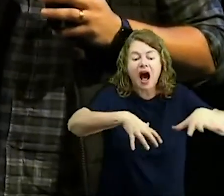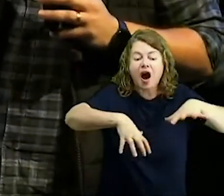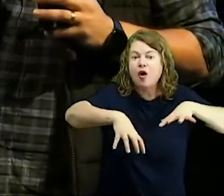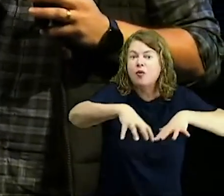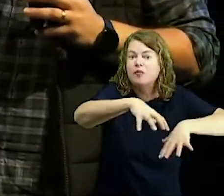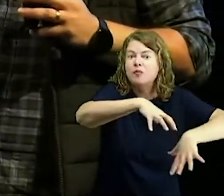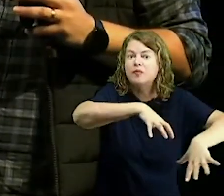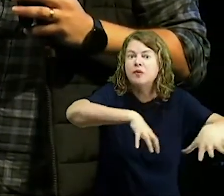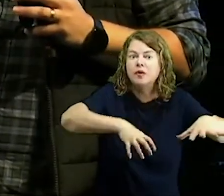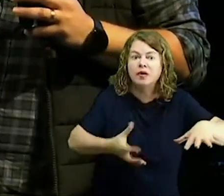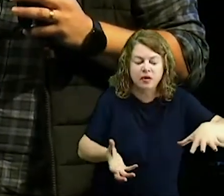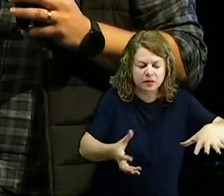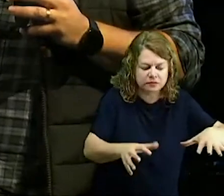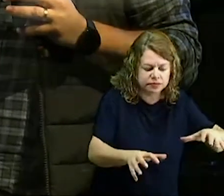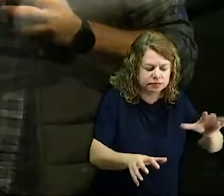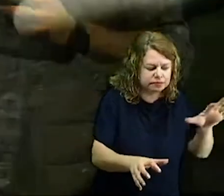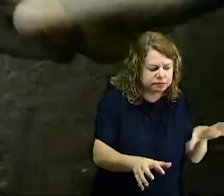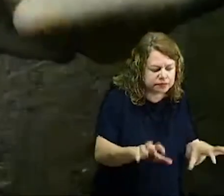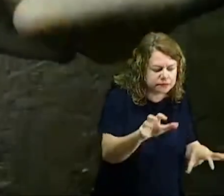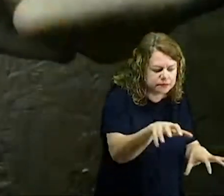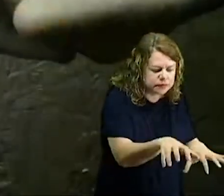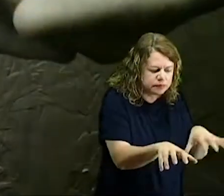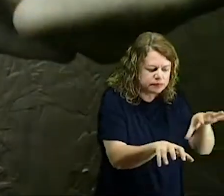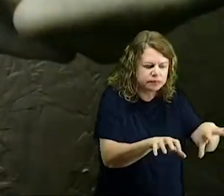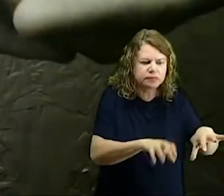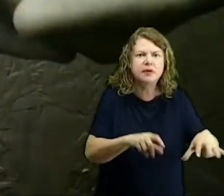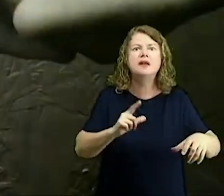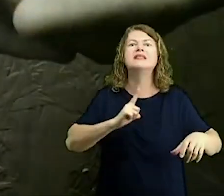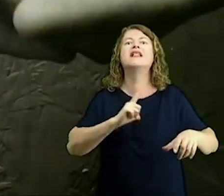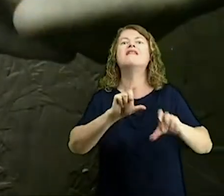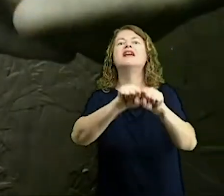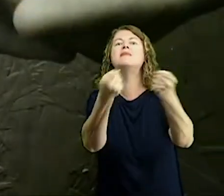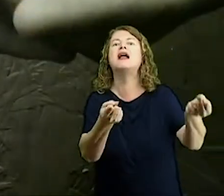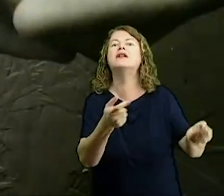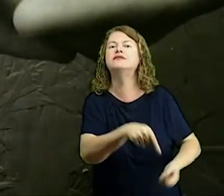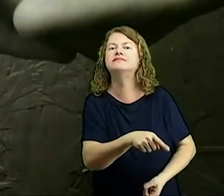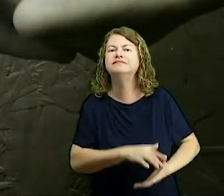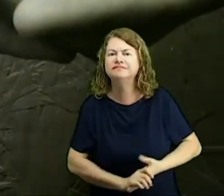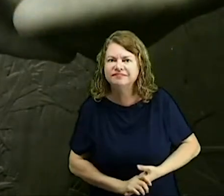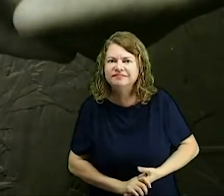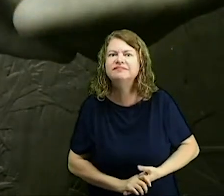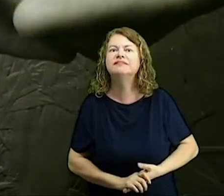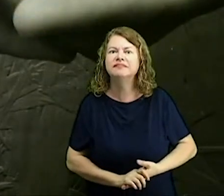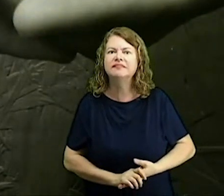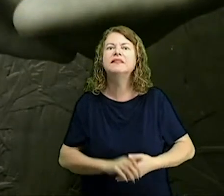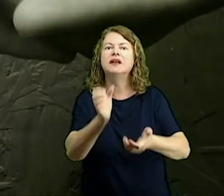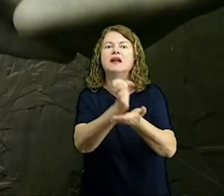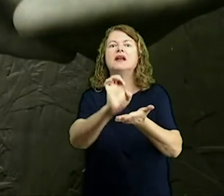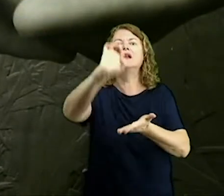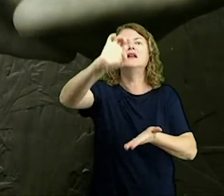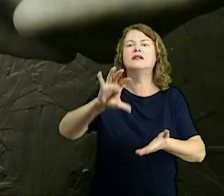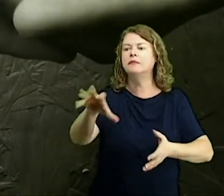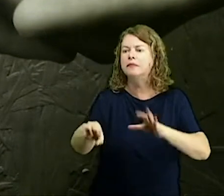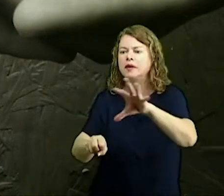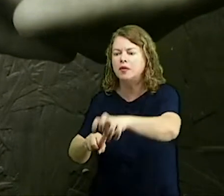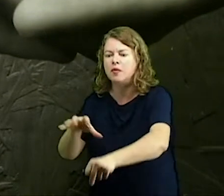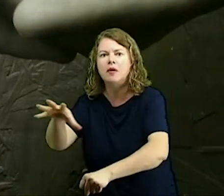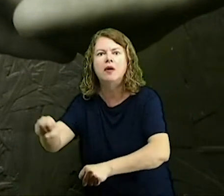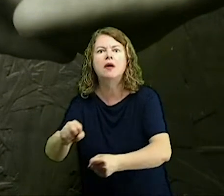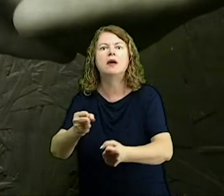Todo o povo chegou a ele e restaurou o altar do Senhor que estava quebrado. E Elias tomou 12 pedras, conforme o número das tribos dos filhos de